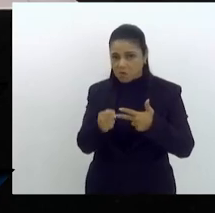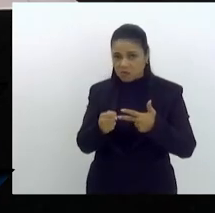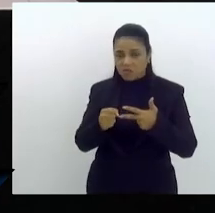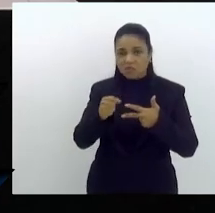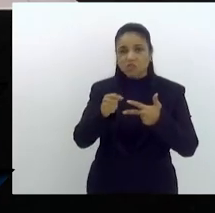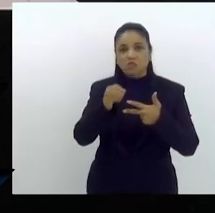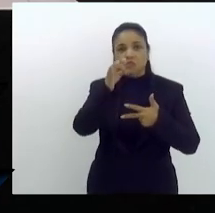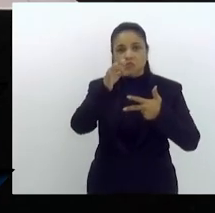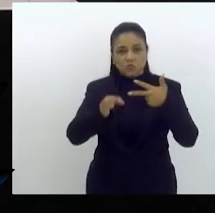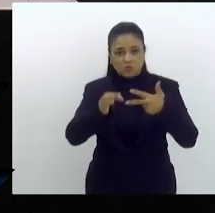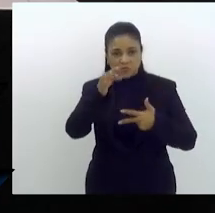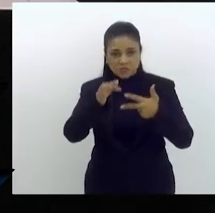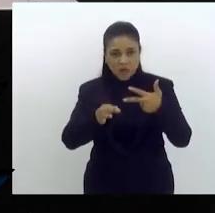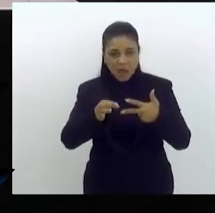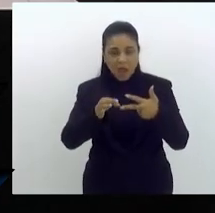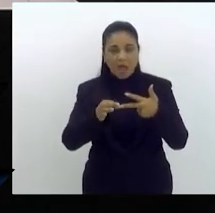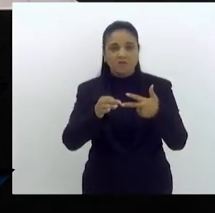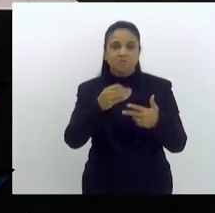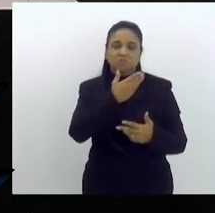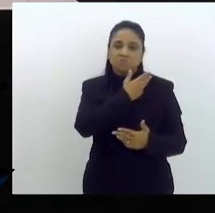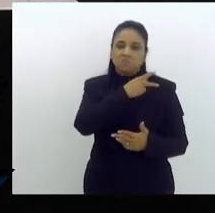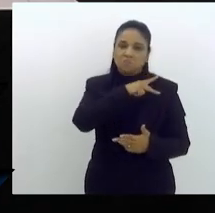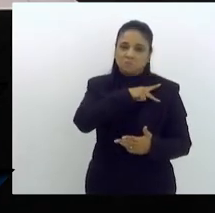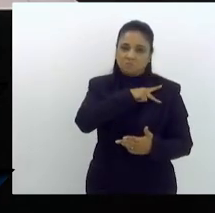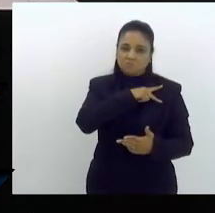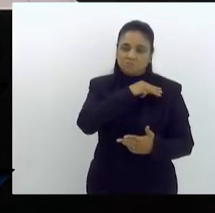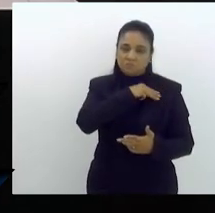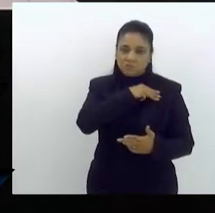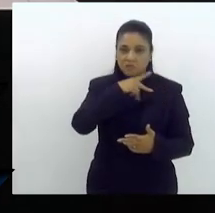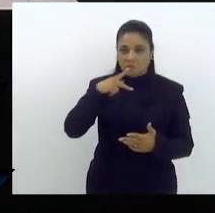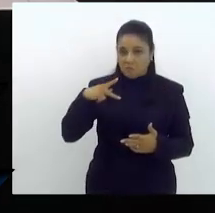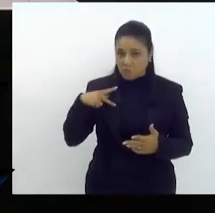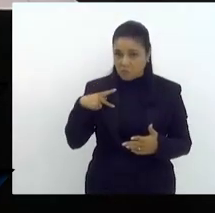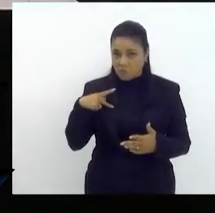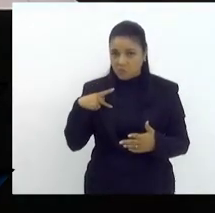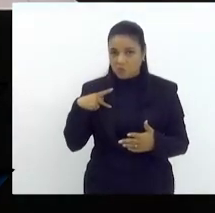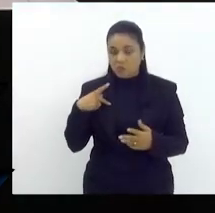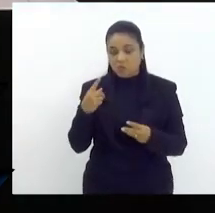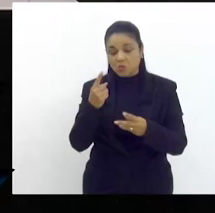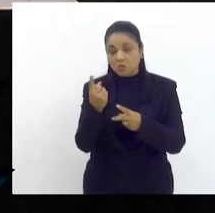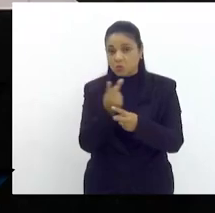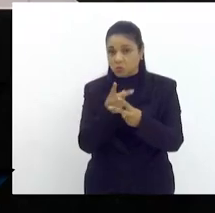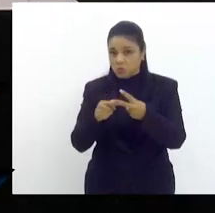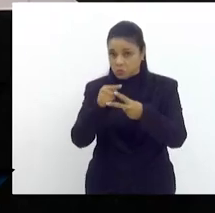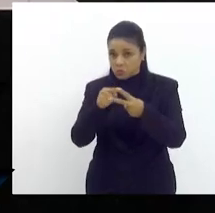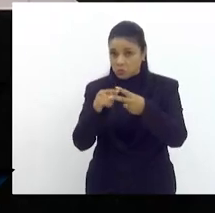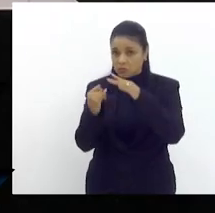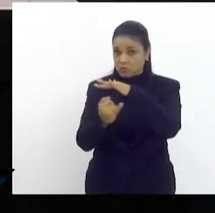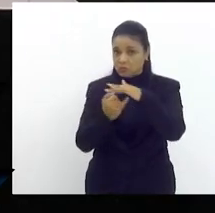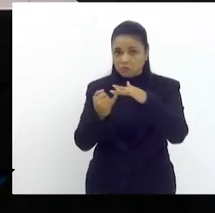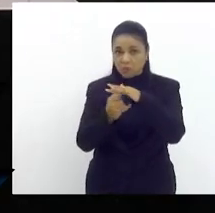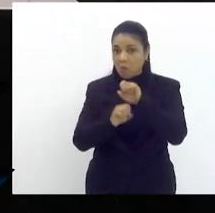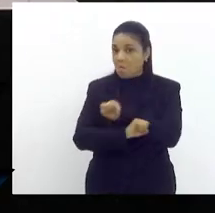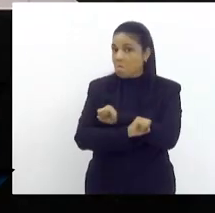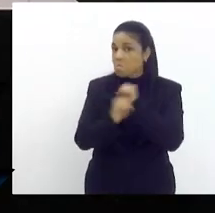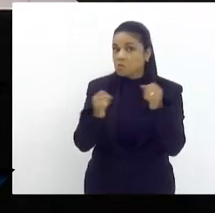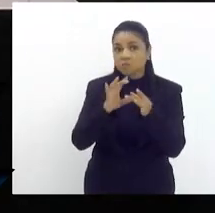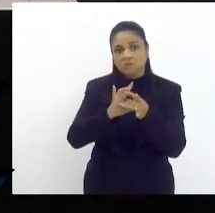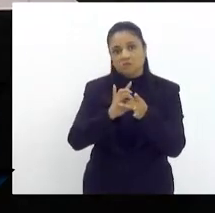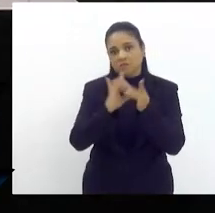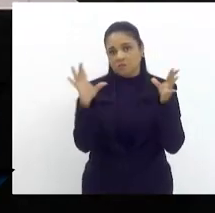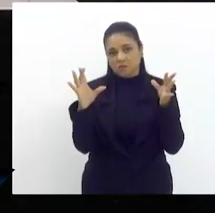duas instituições sem as quais a democracia não é possível Neste País em lugar nenhum do mundo